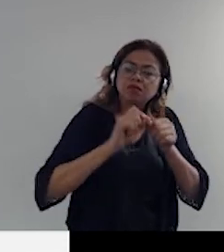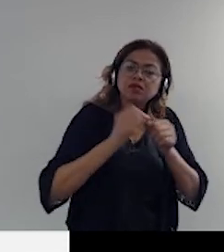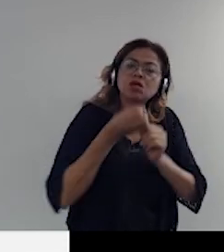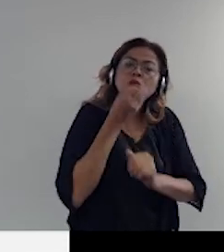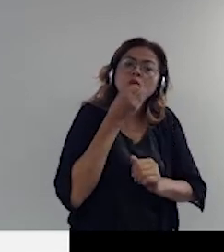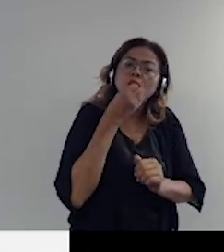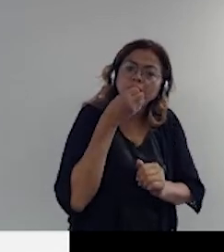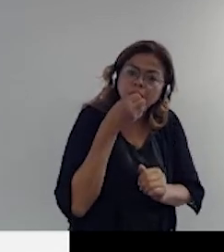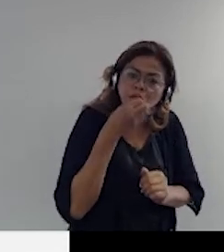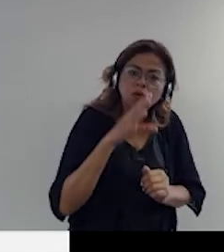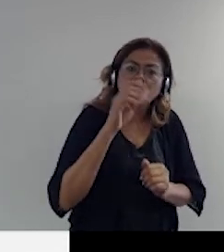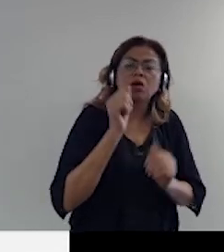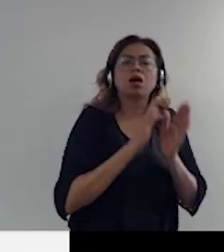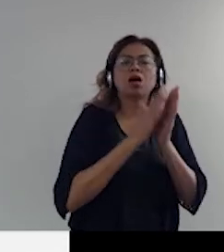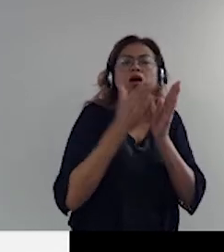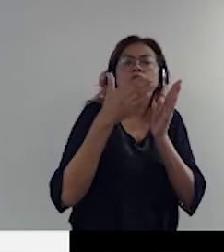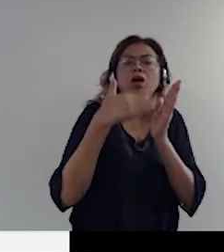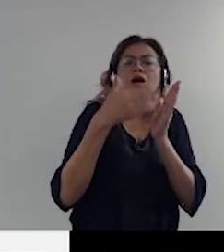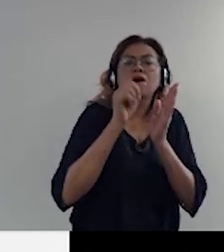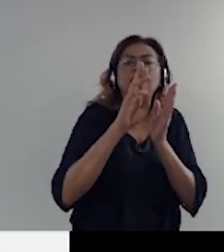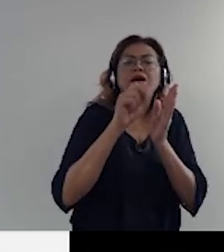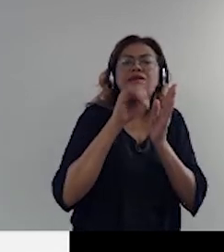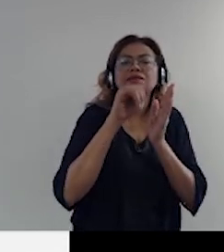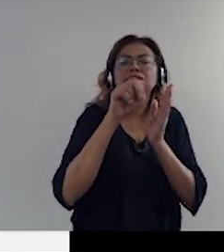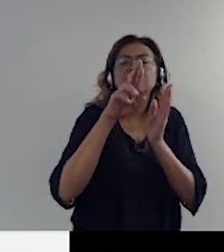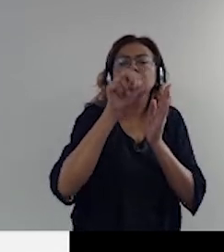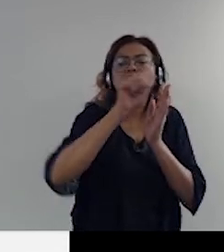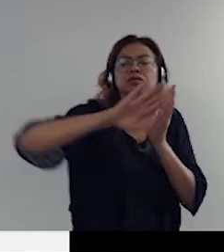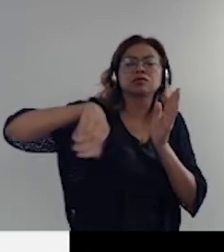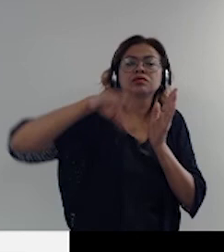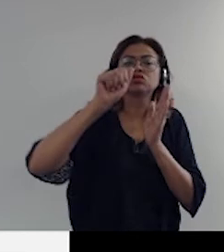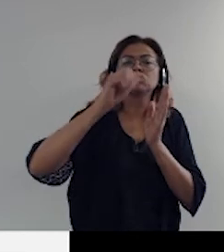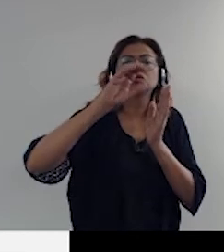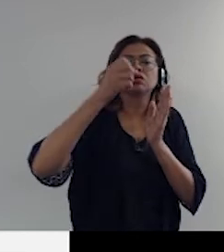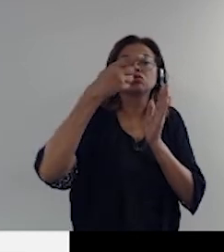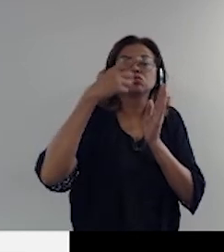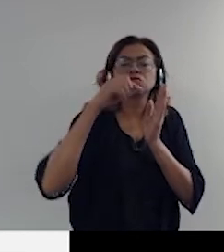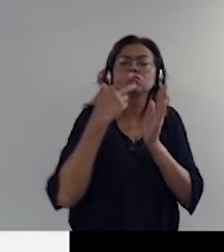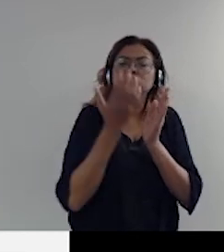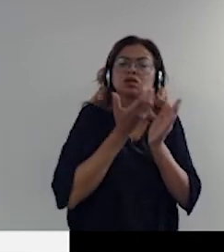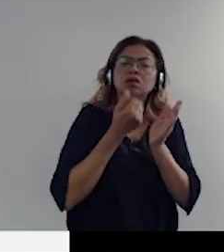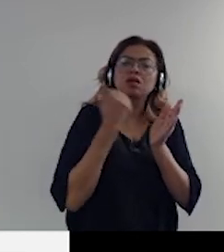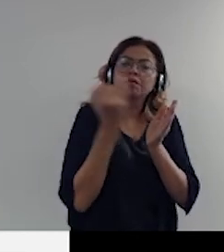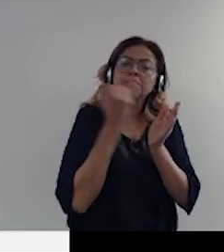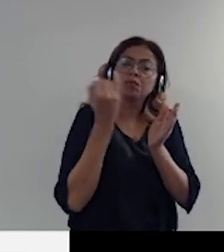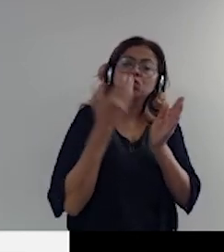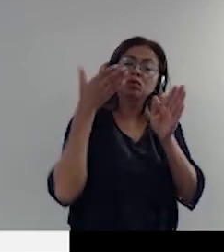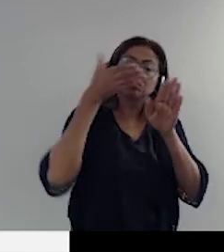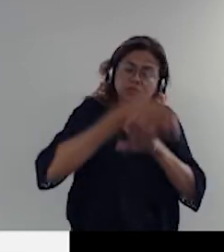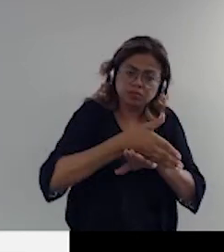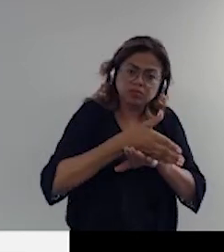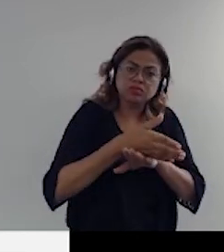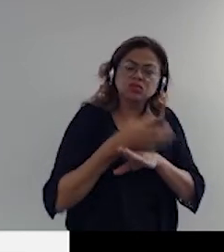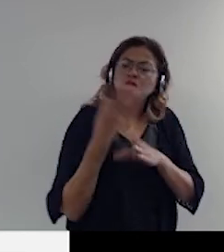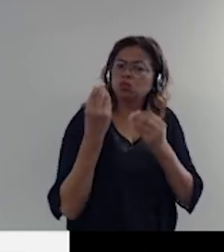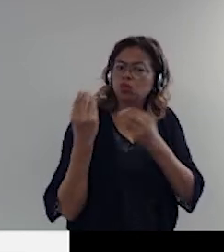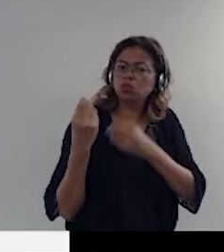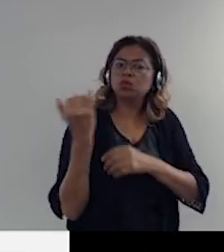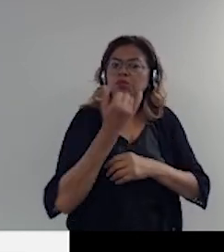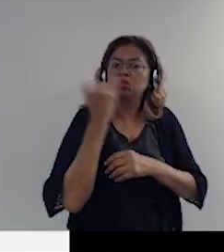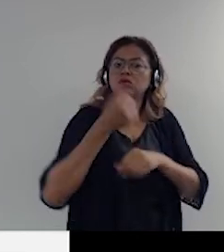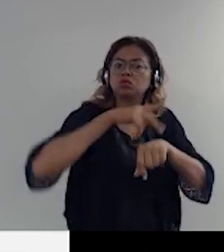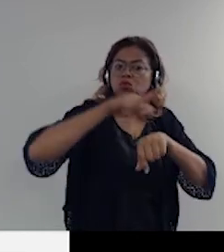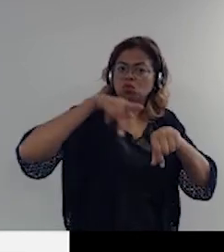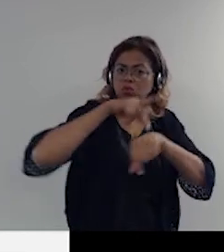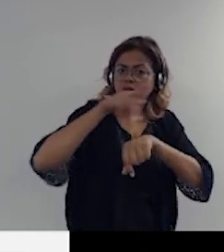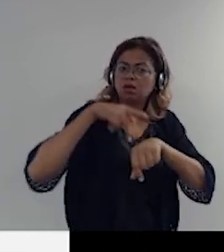seus recursos ali como um capital paciente, que é muito importante para o país.